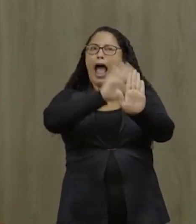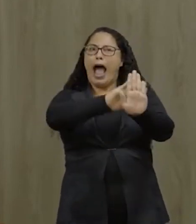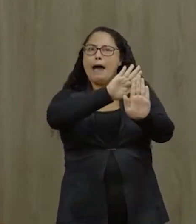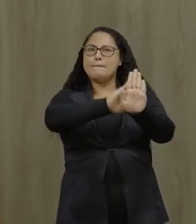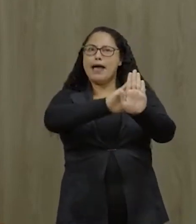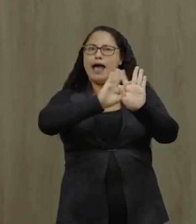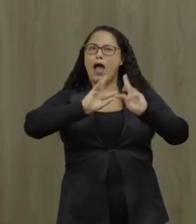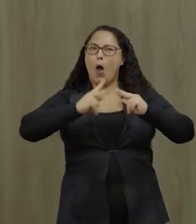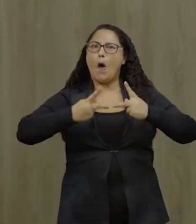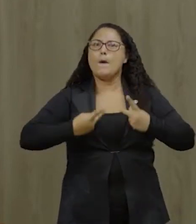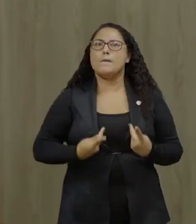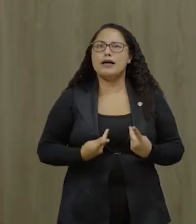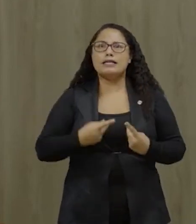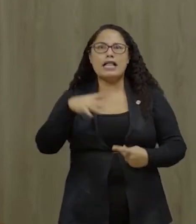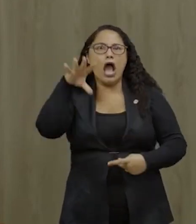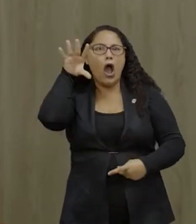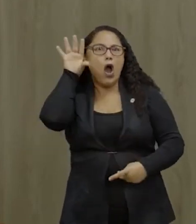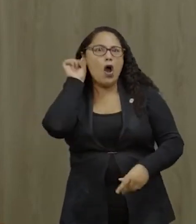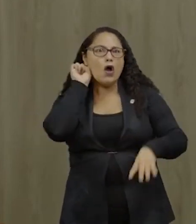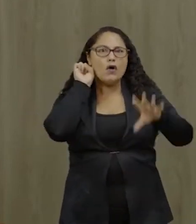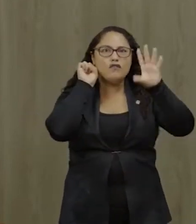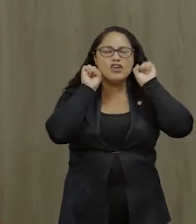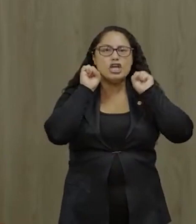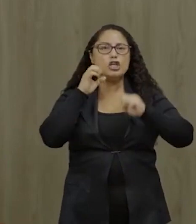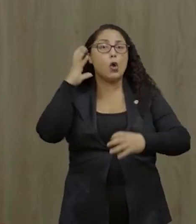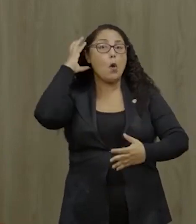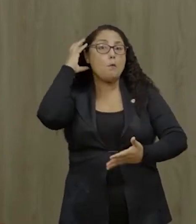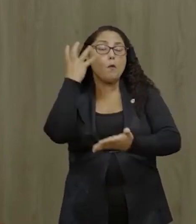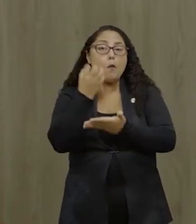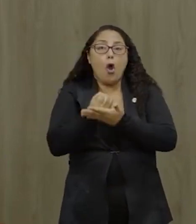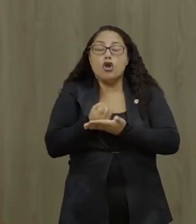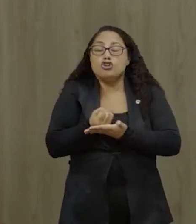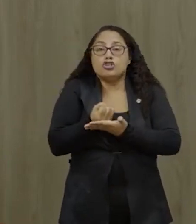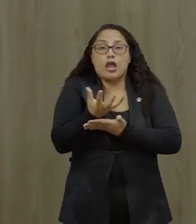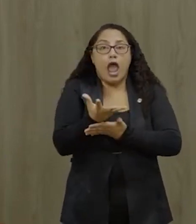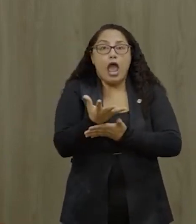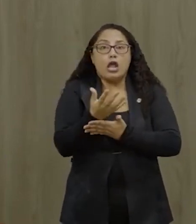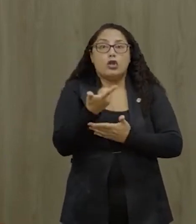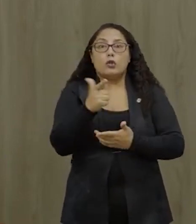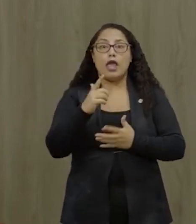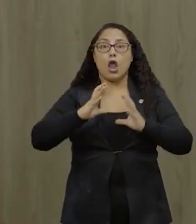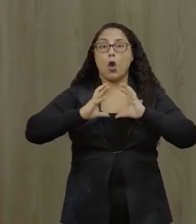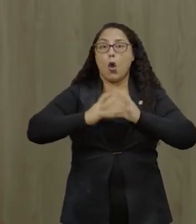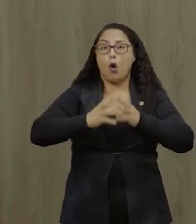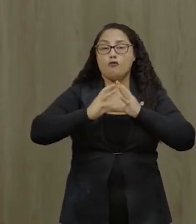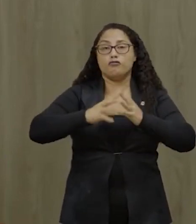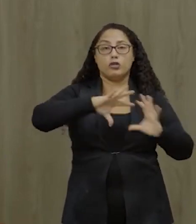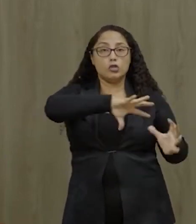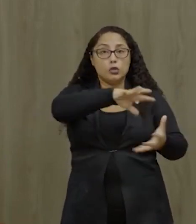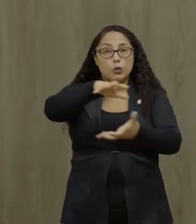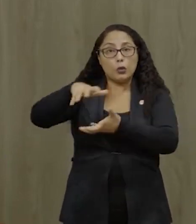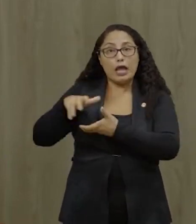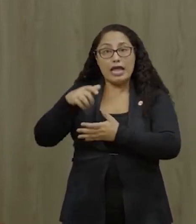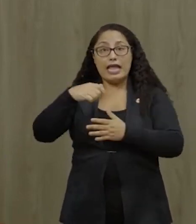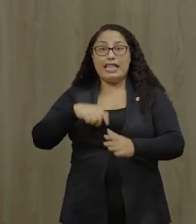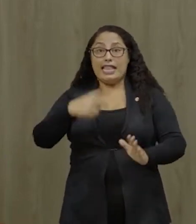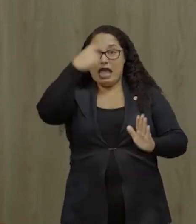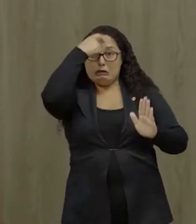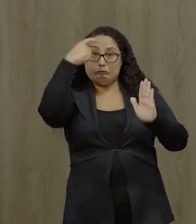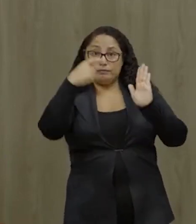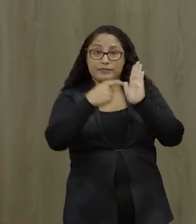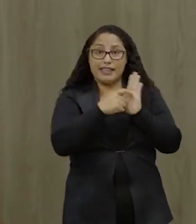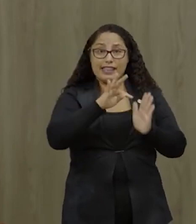ser humano. Alguém que está ouvindo esse podcast e não tem tanta vivência no mundo da IA ou da